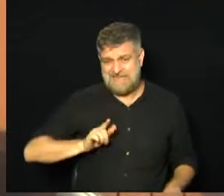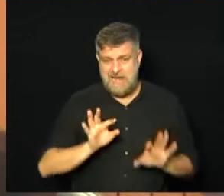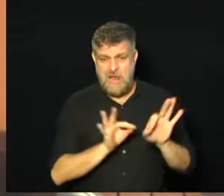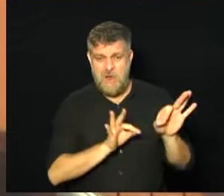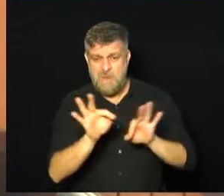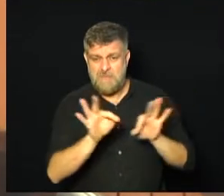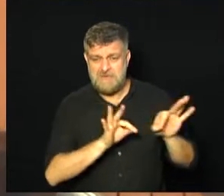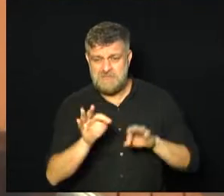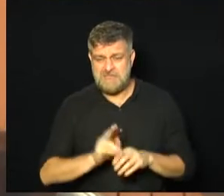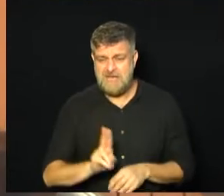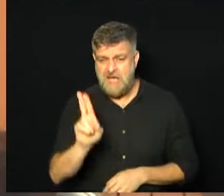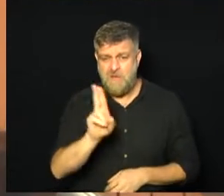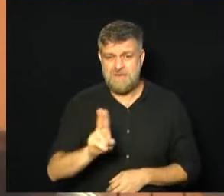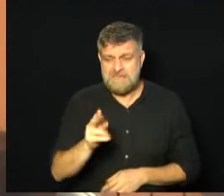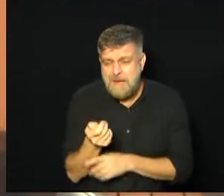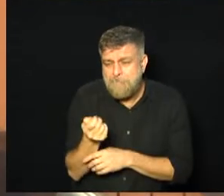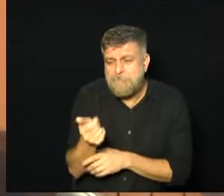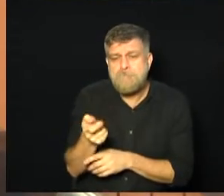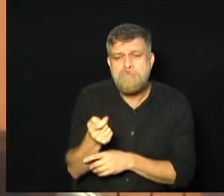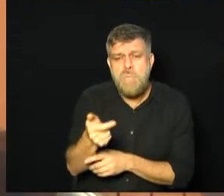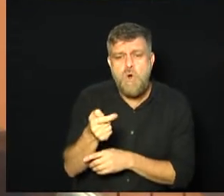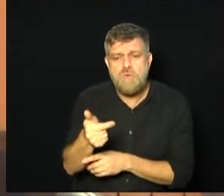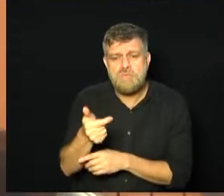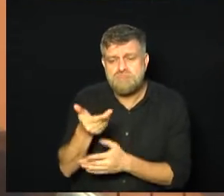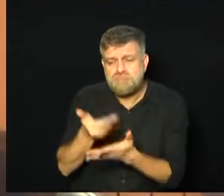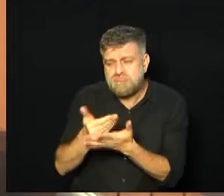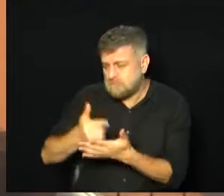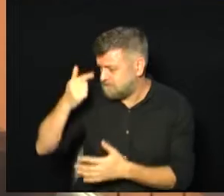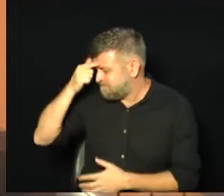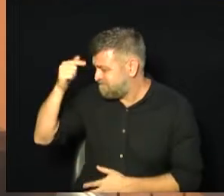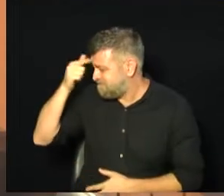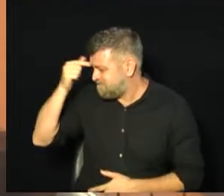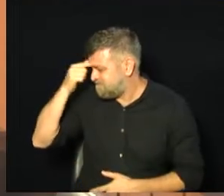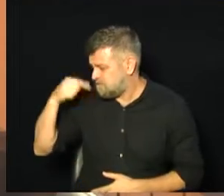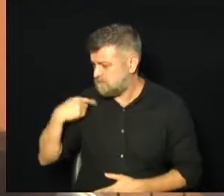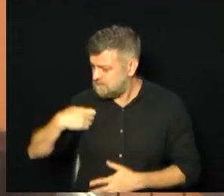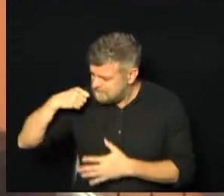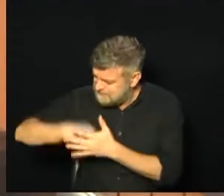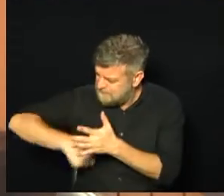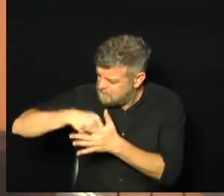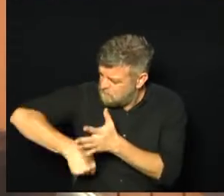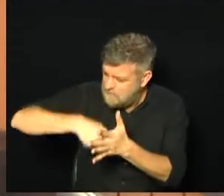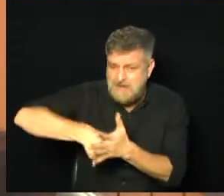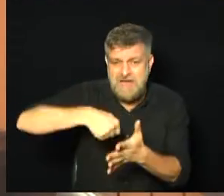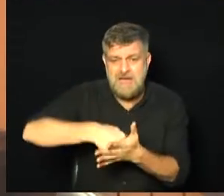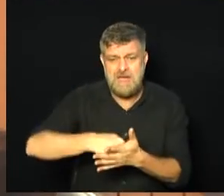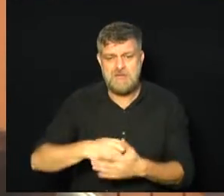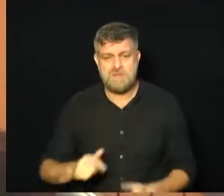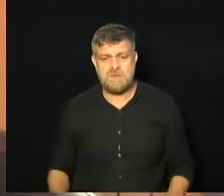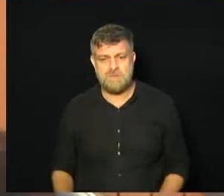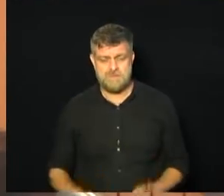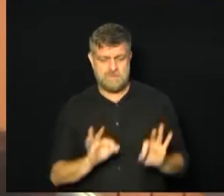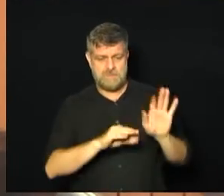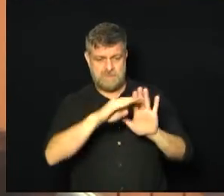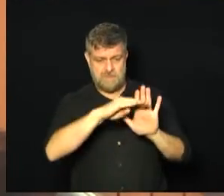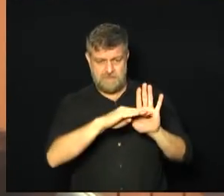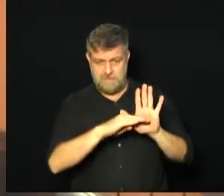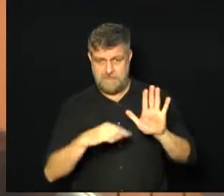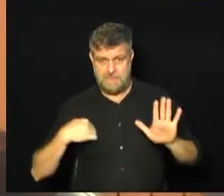a Universidade para Poucos. E a gente tem brigado muito com um projeto que a gente tem